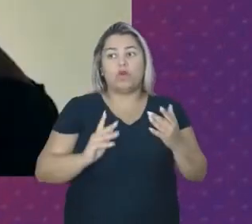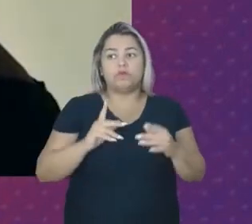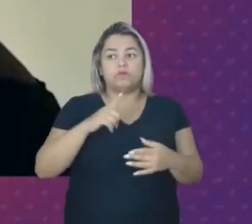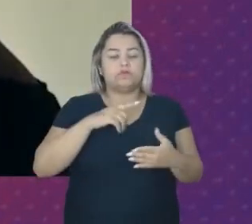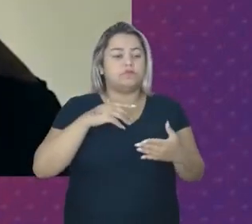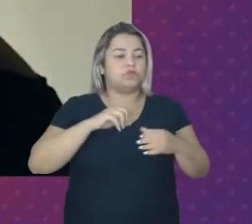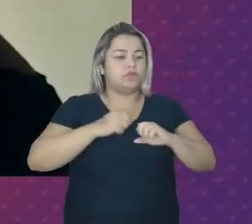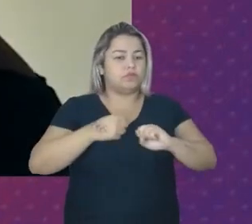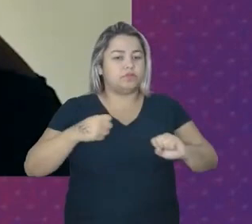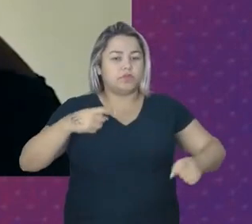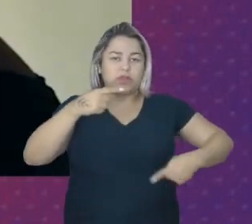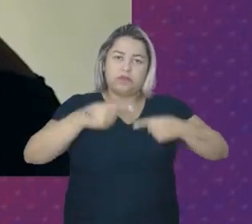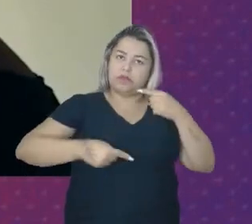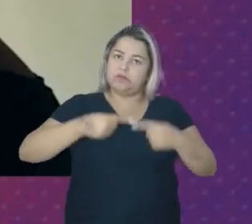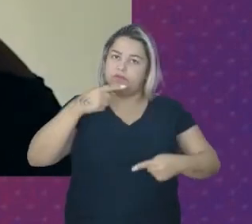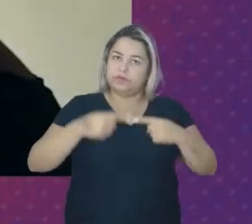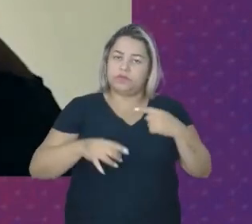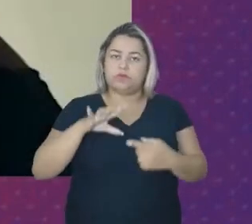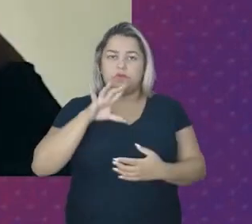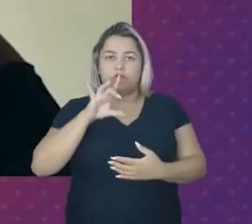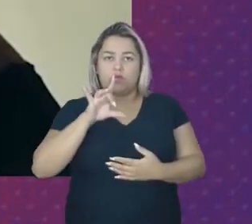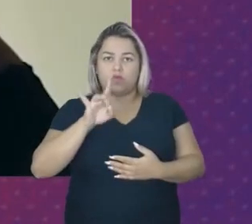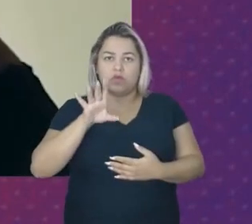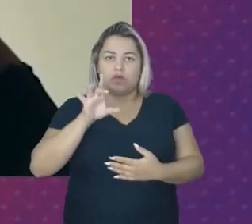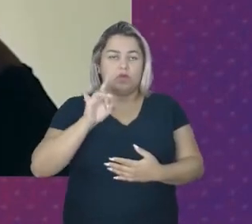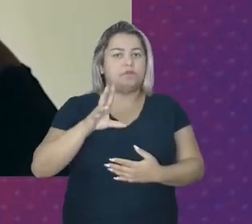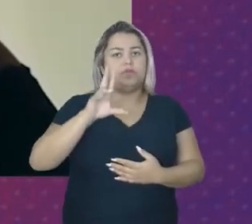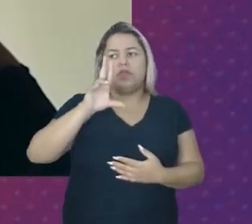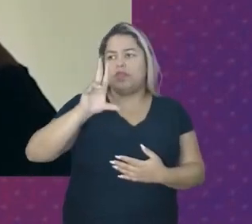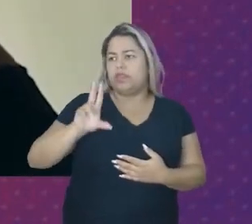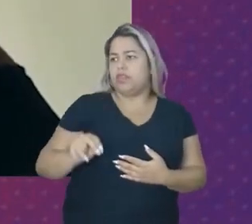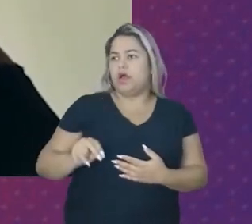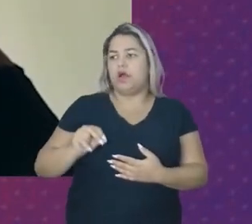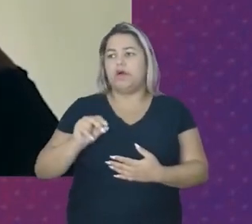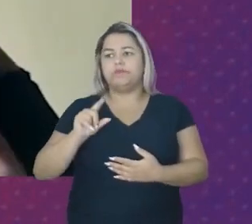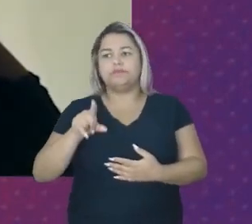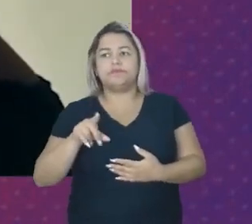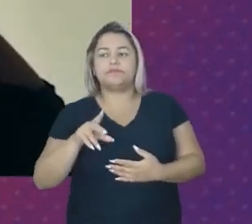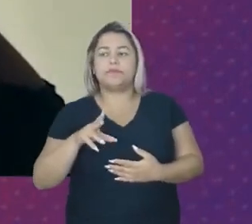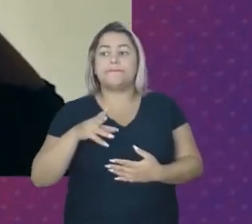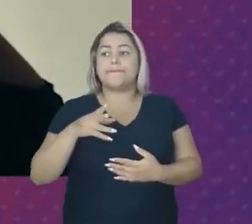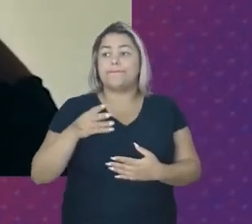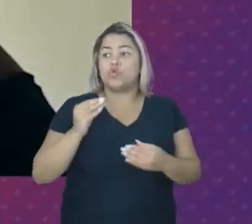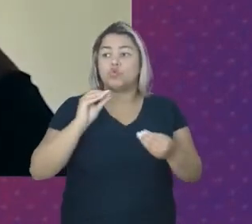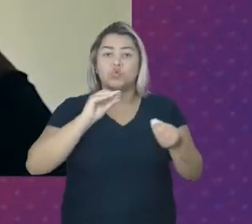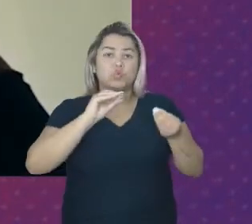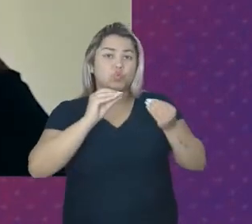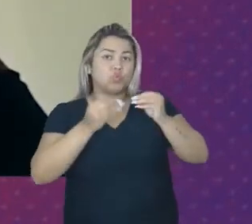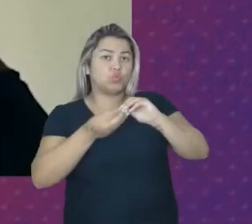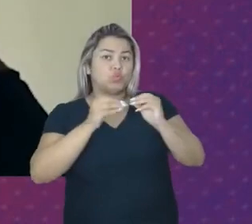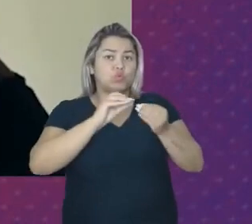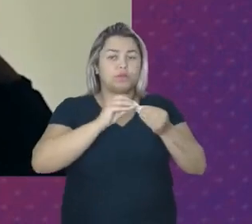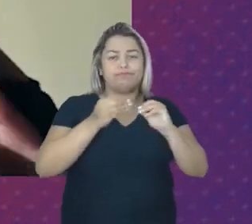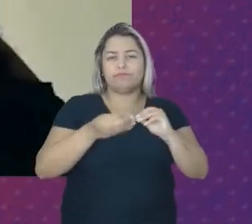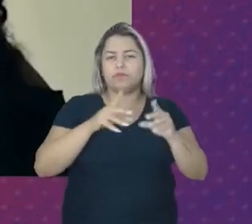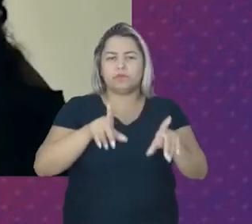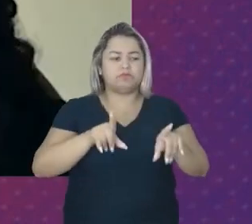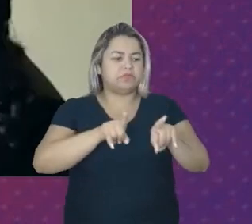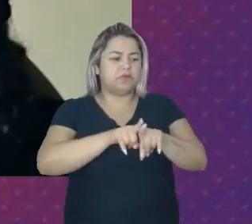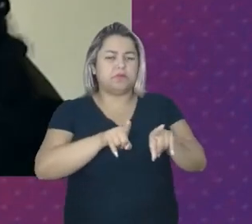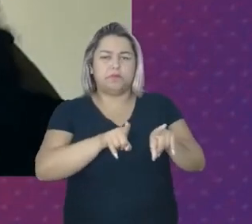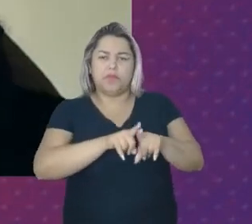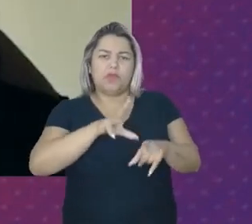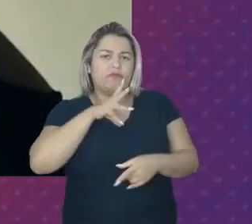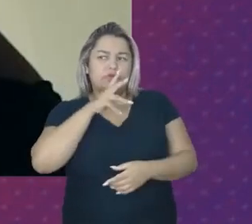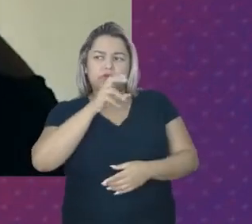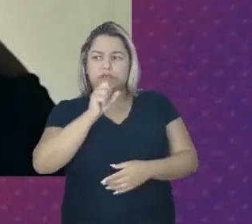grande discussão, não só sobre a questão do não é não, dos beijos forçados, dos blocos, que tinham muitos casos de assédio, mas